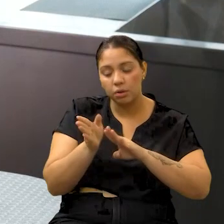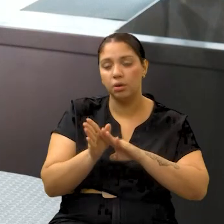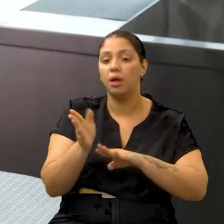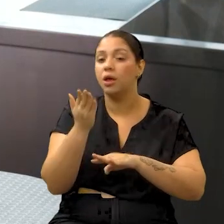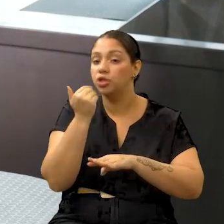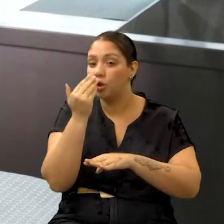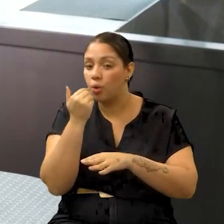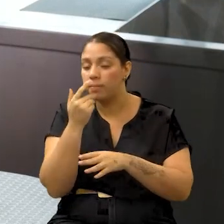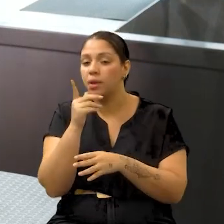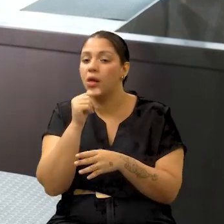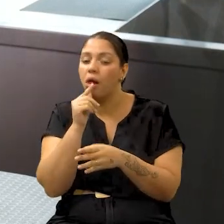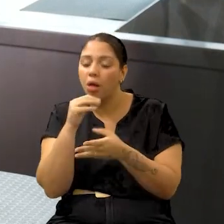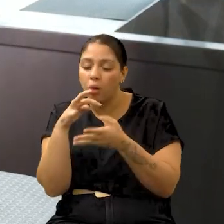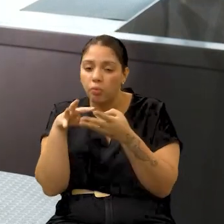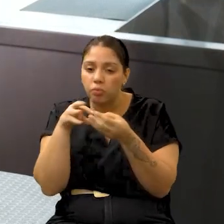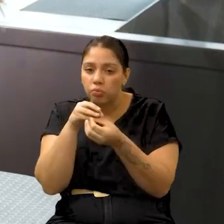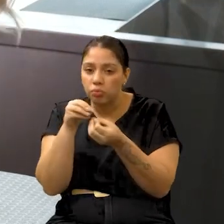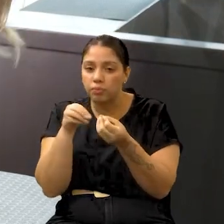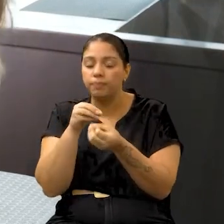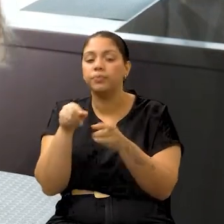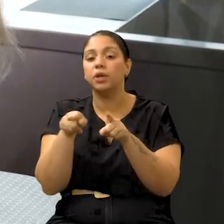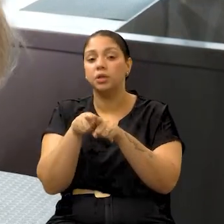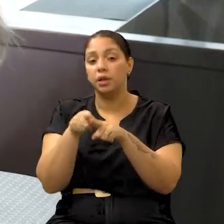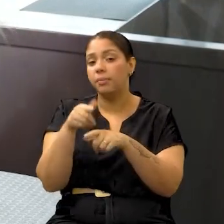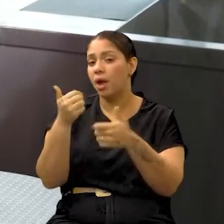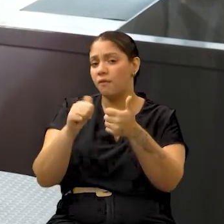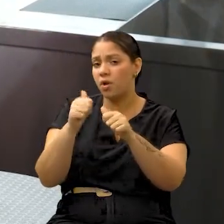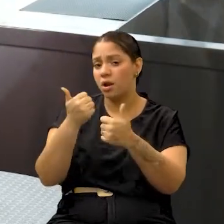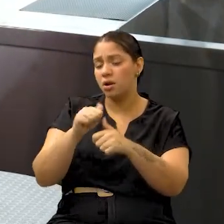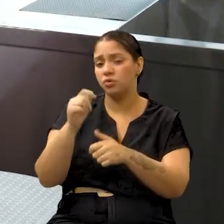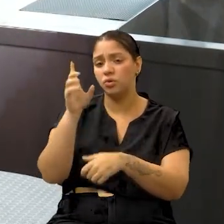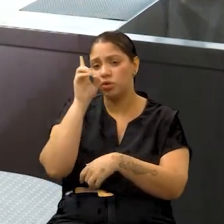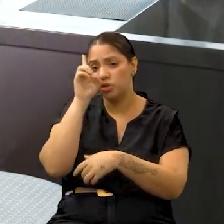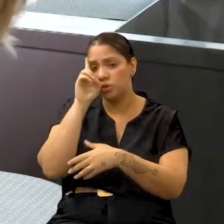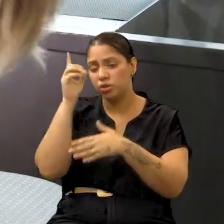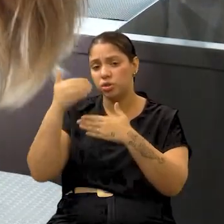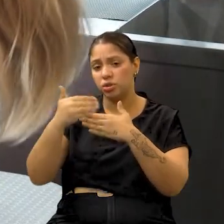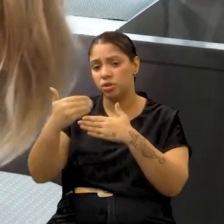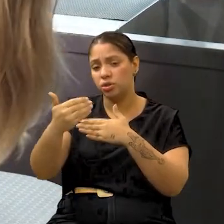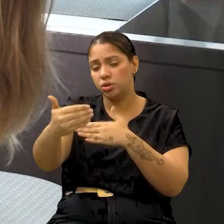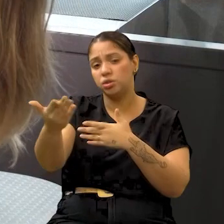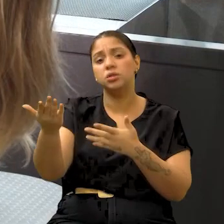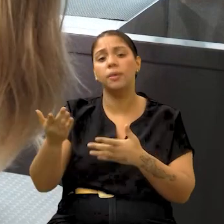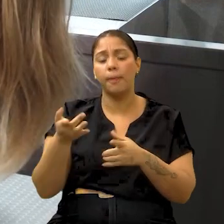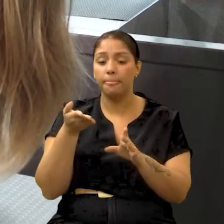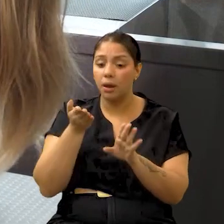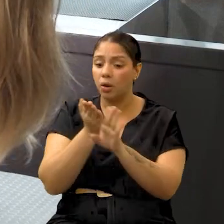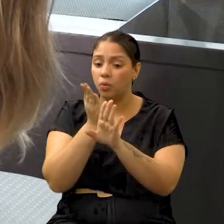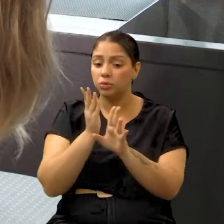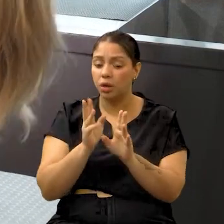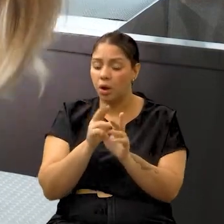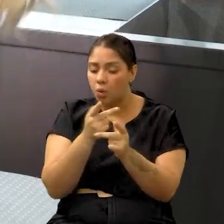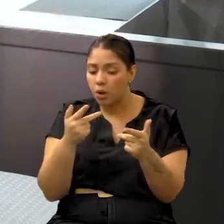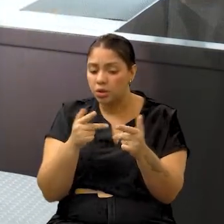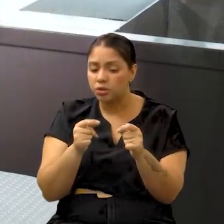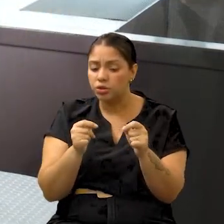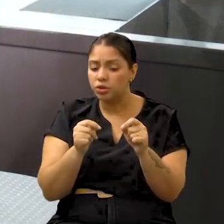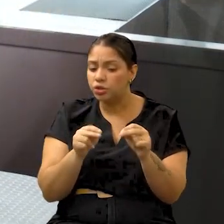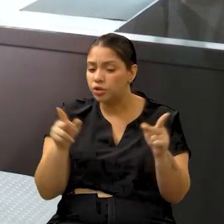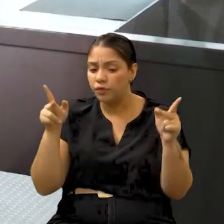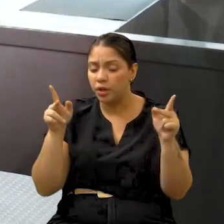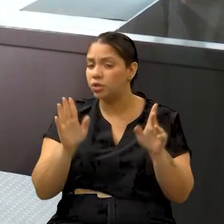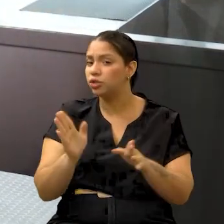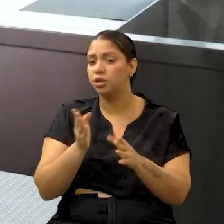o alimento úmido e as avaliações de rotina mesmo. E assim que encontrar qualquer alteração